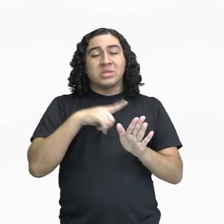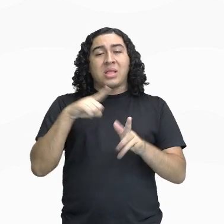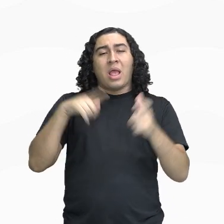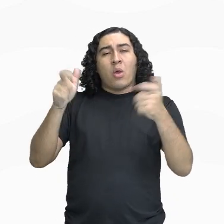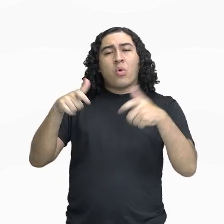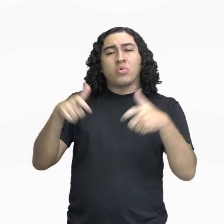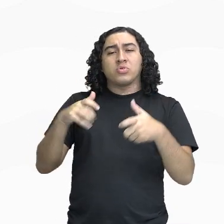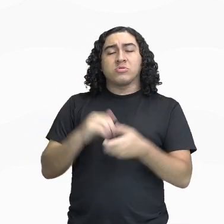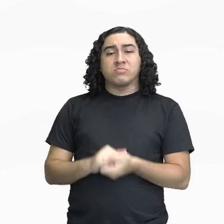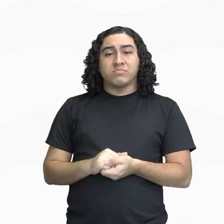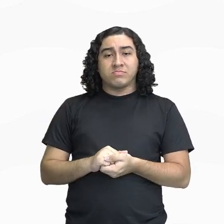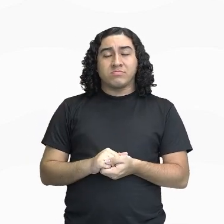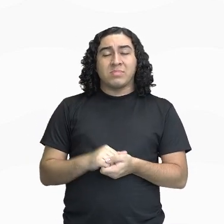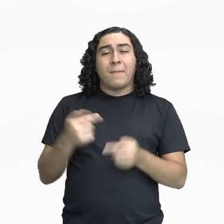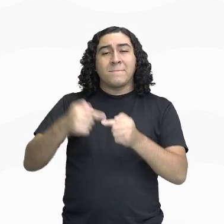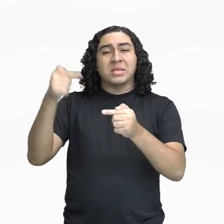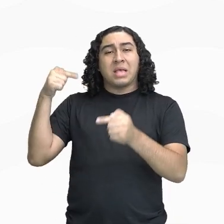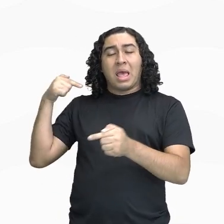presente desde